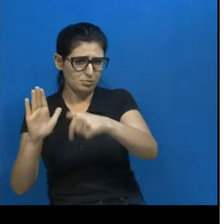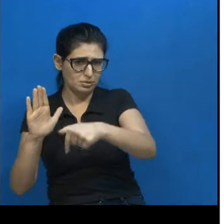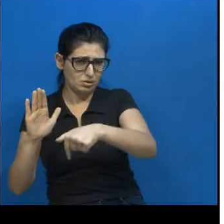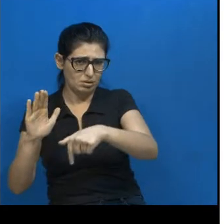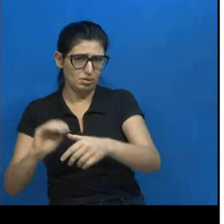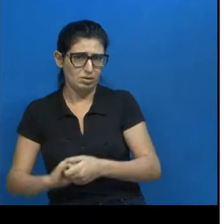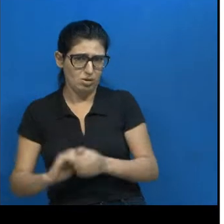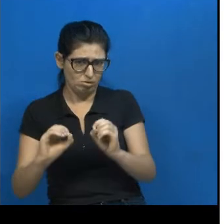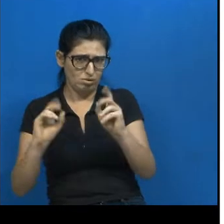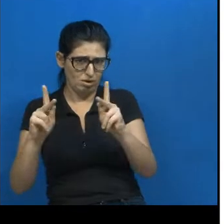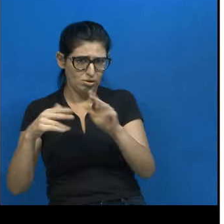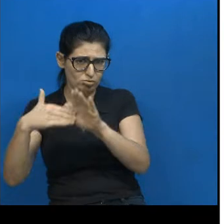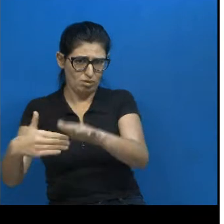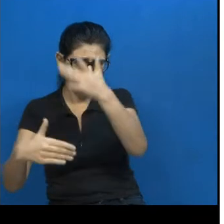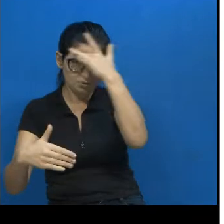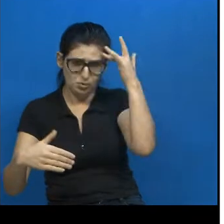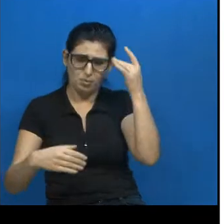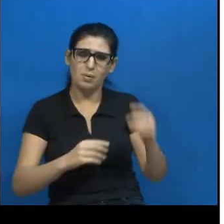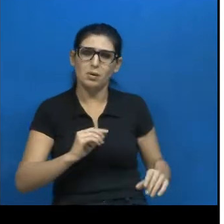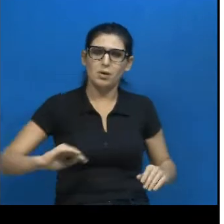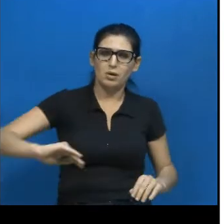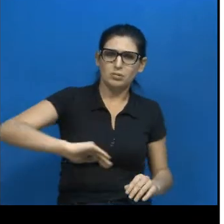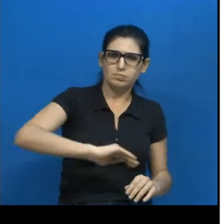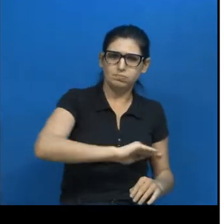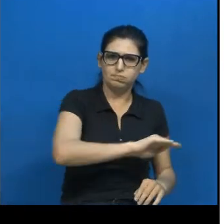Lagoa Azul, ela não faz mais